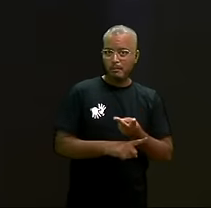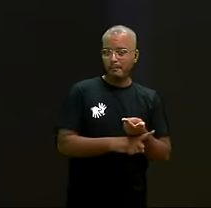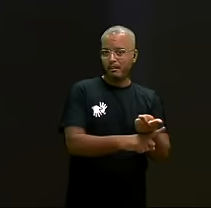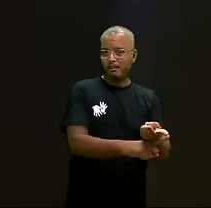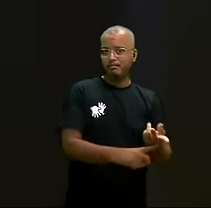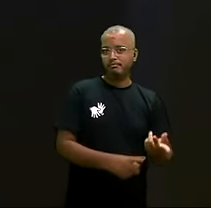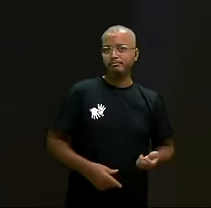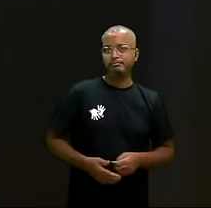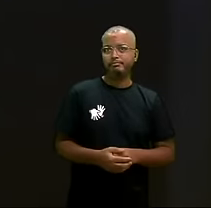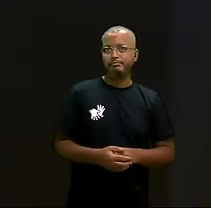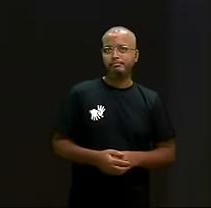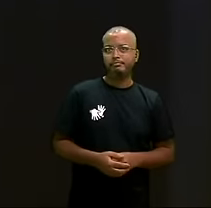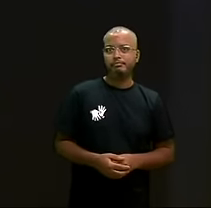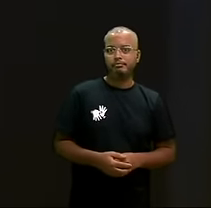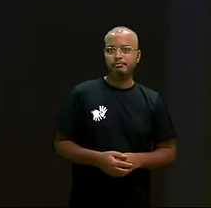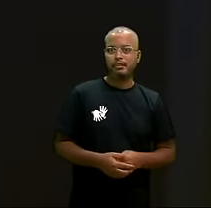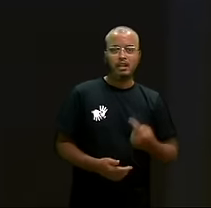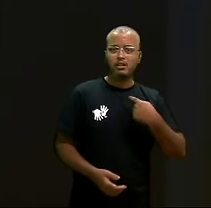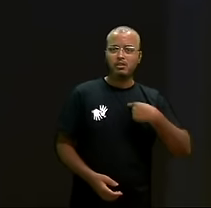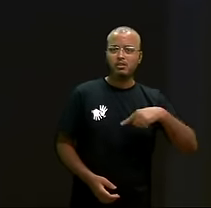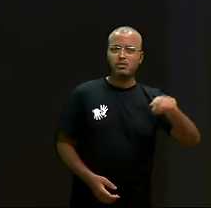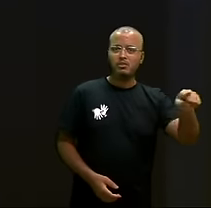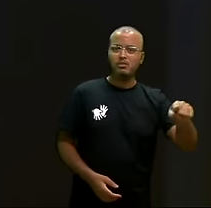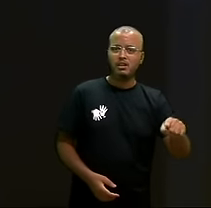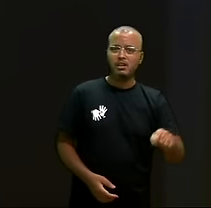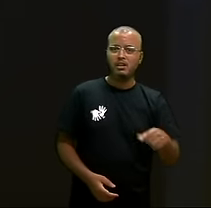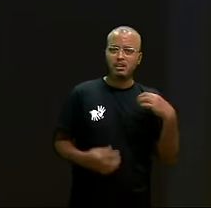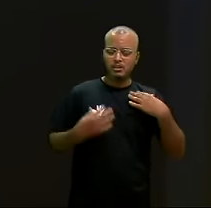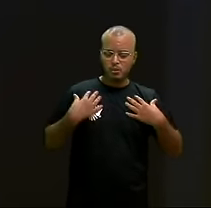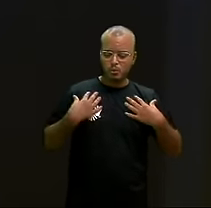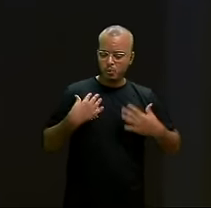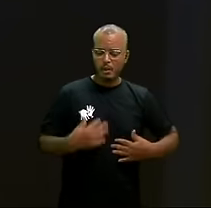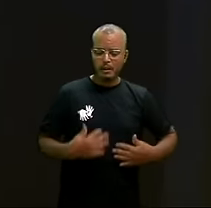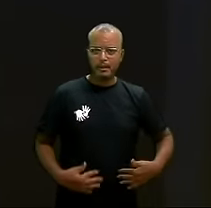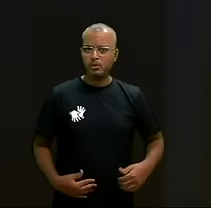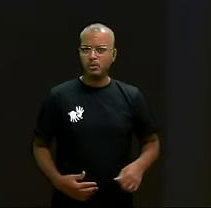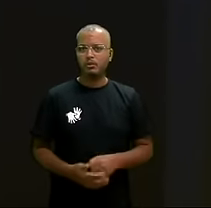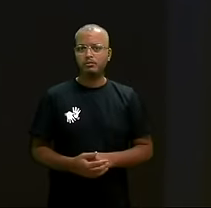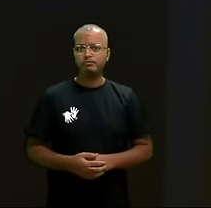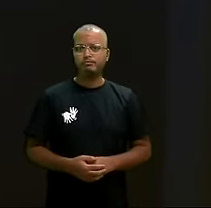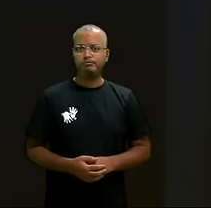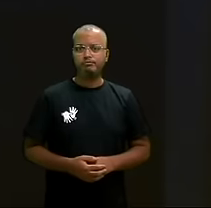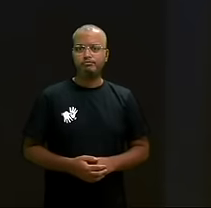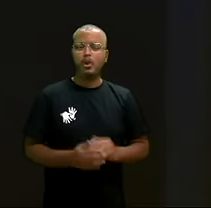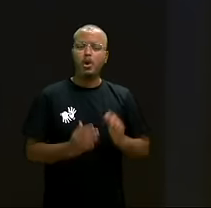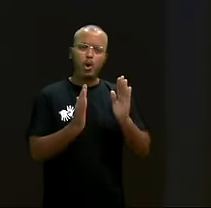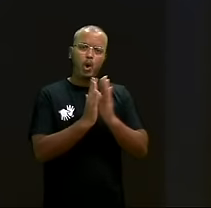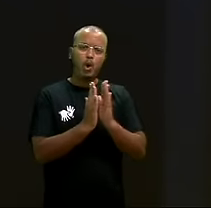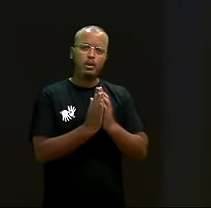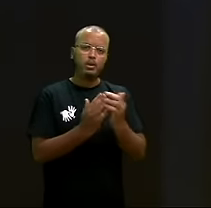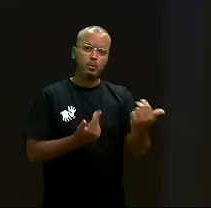Não vai com essa armadura não, que essa armadura aí você não dá conta. Vai com a minha. Ora do jeito que eu oro.